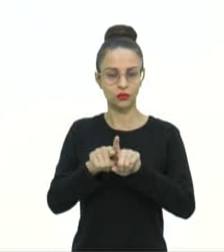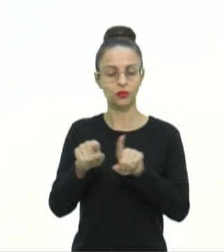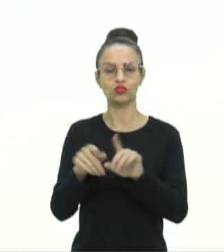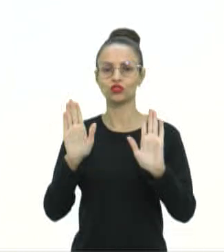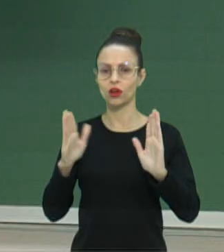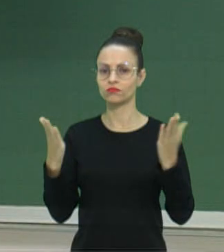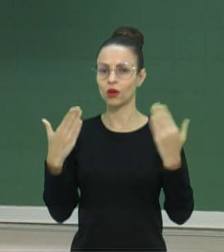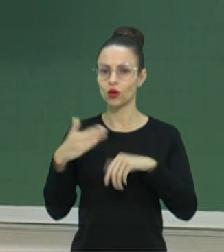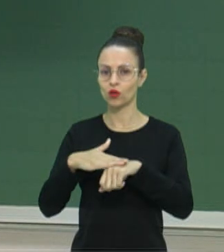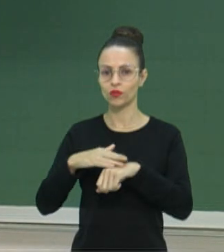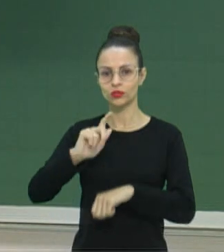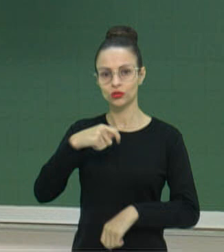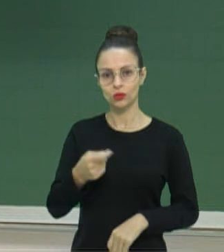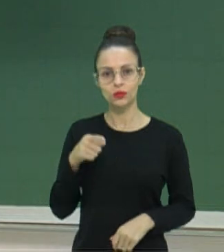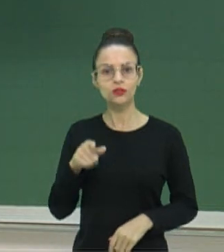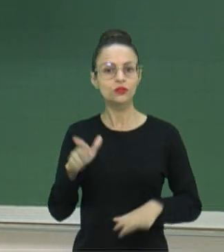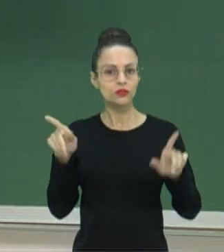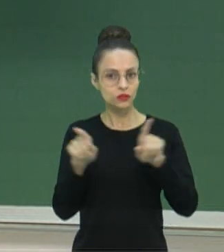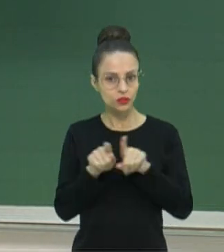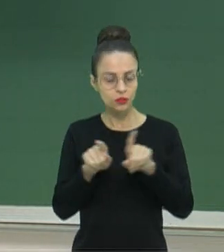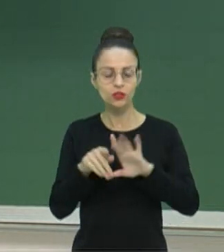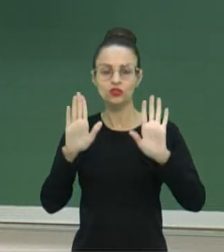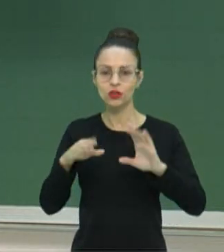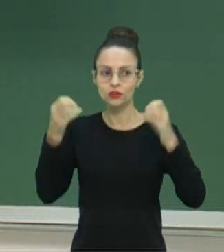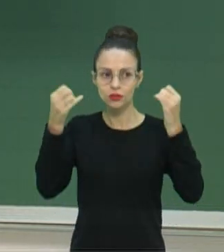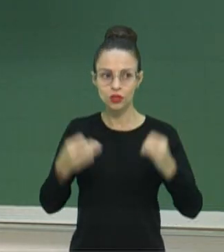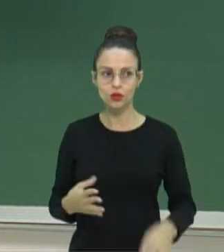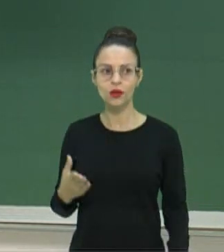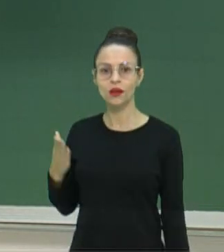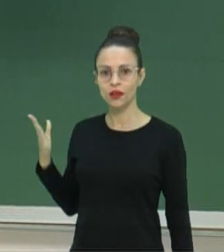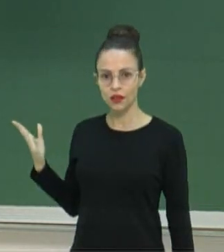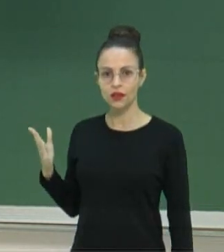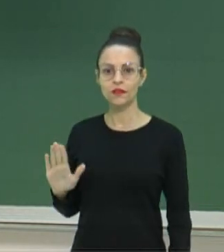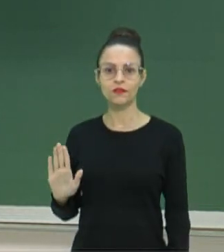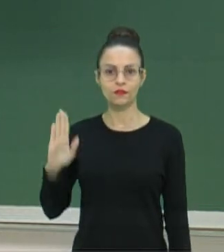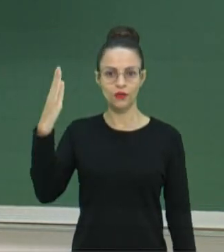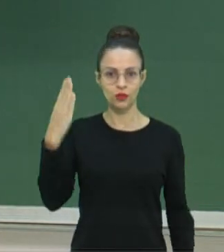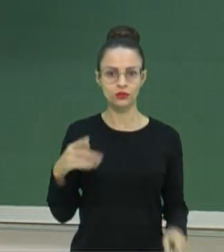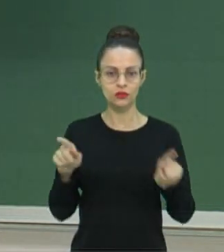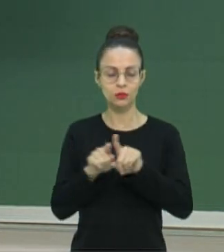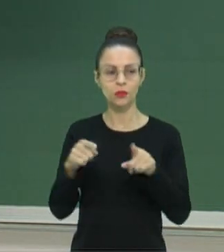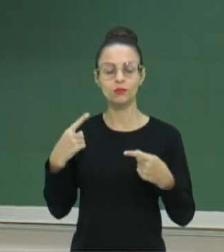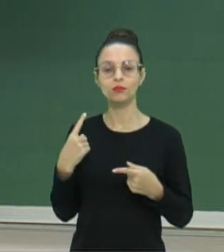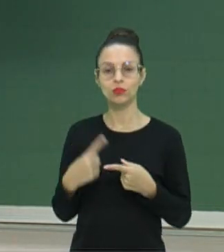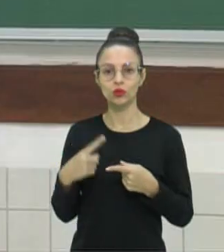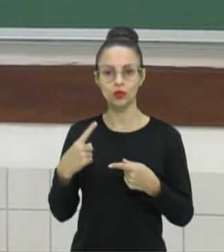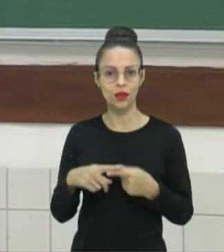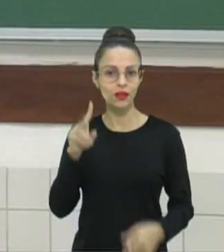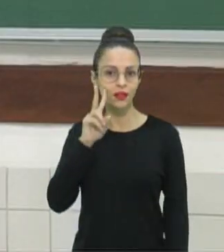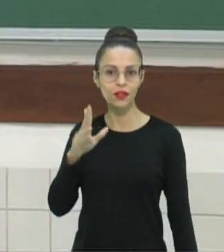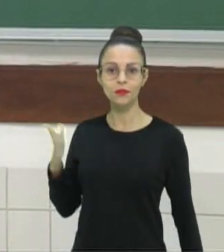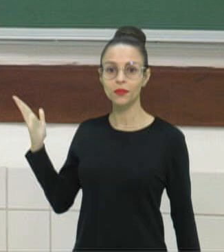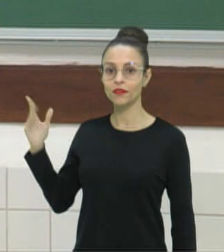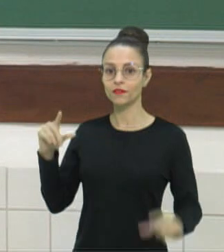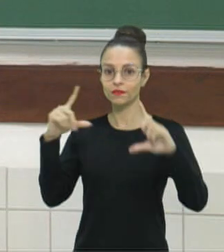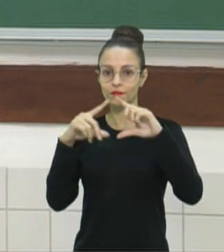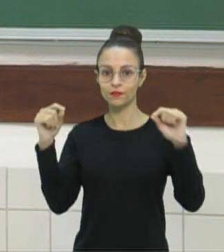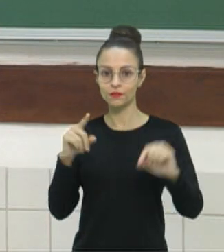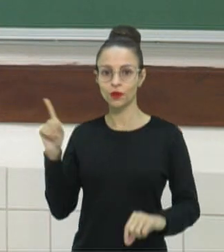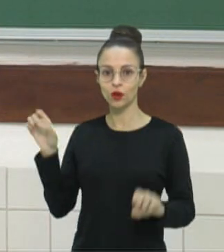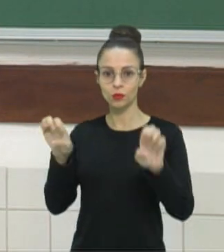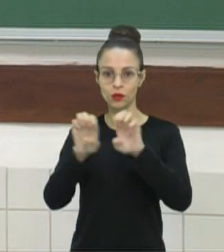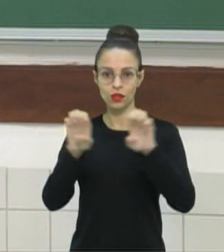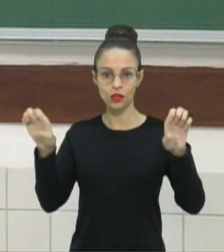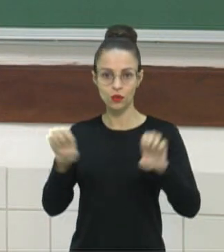conversamos sobre isso também, né? Já falamos sobre essa questão e essa questão também ela é falsa. Por quê? Lembre-se da equação. A